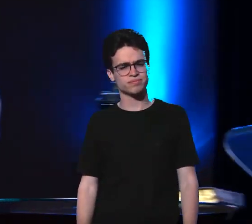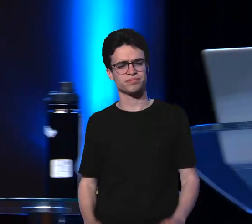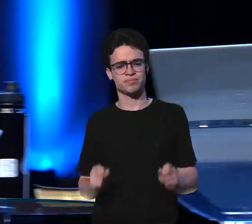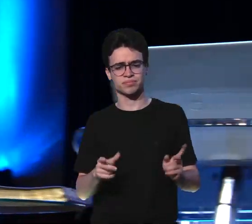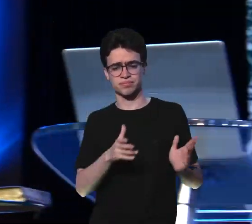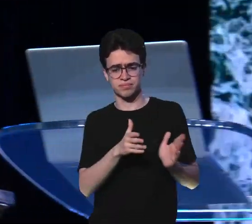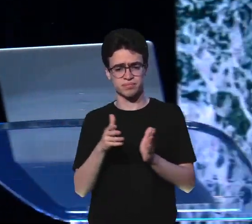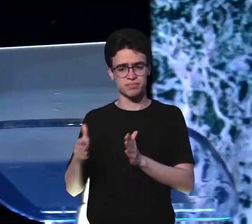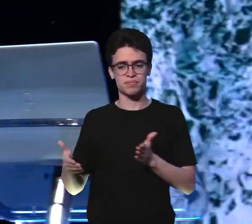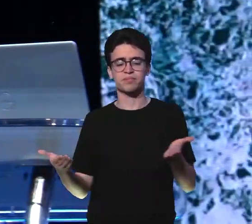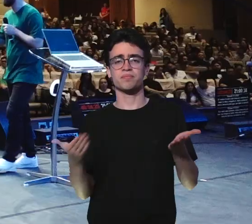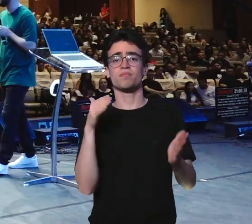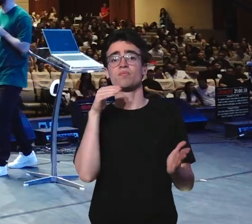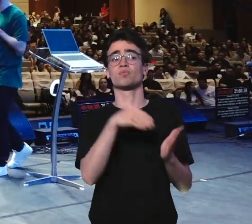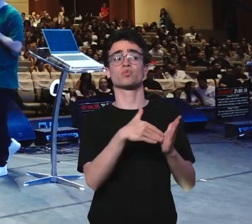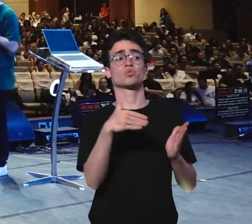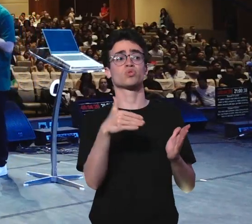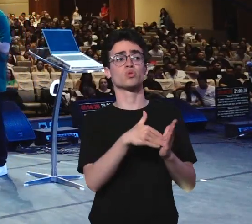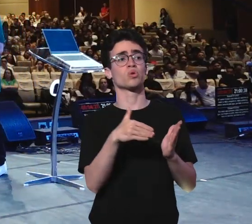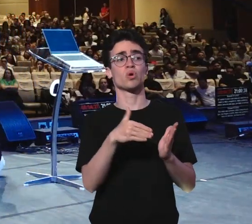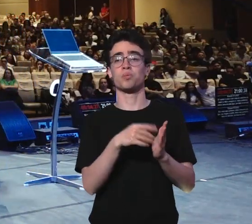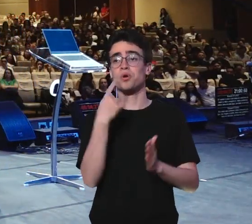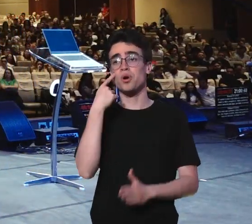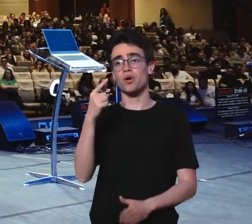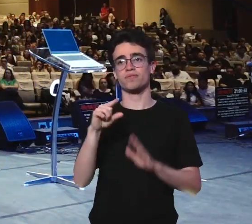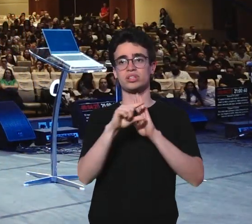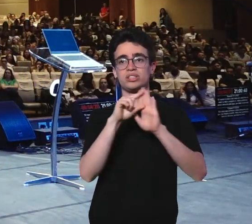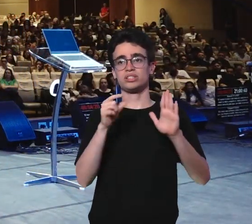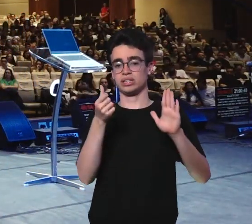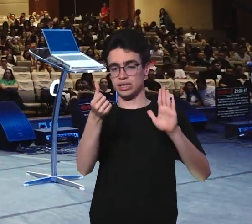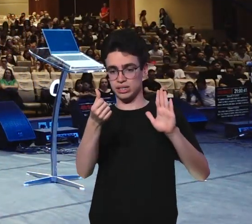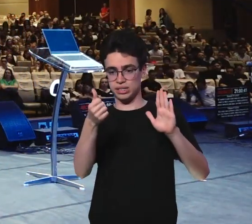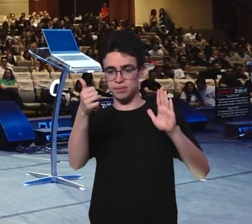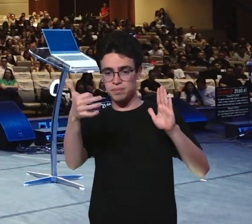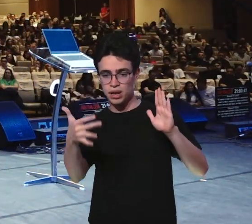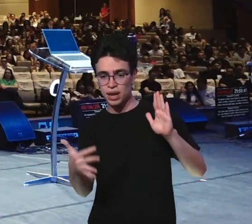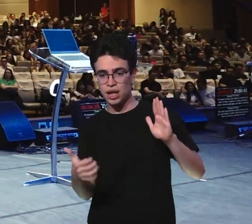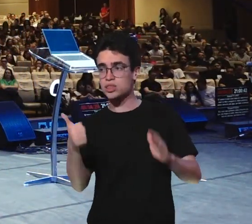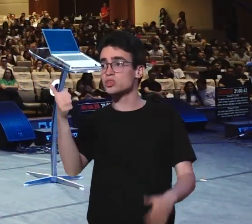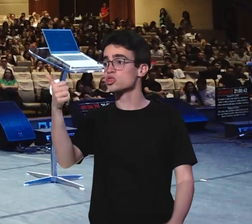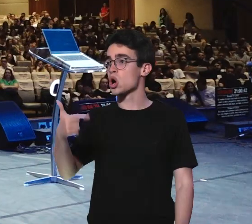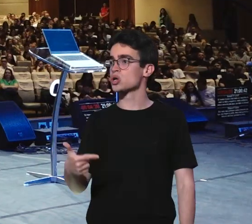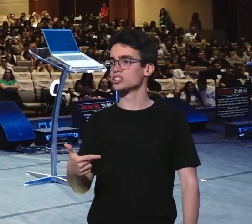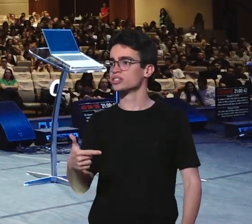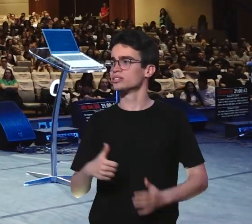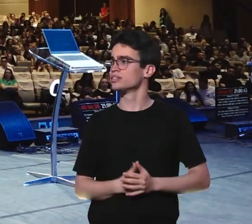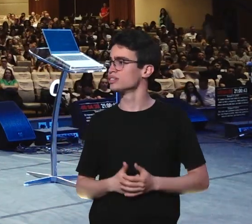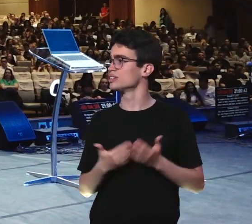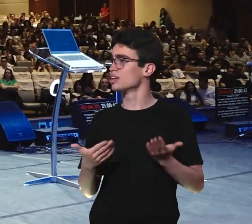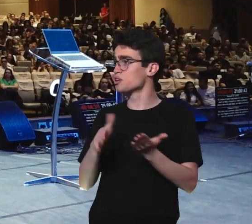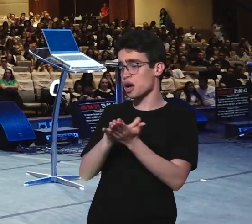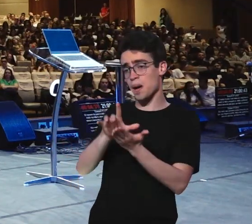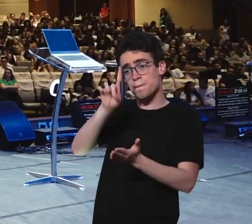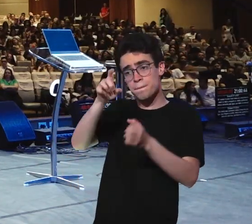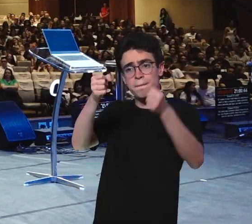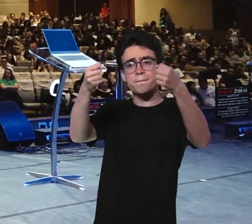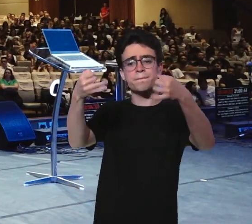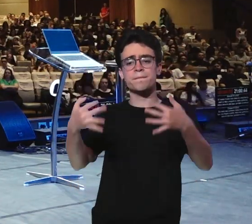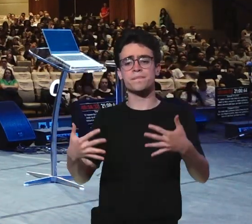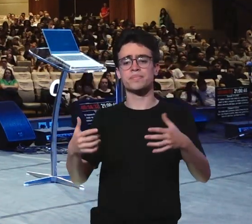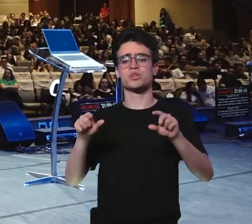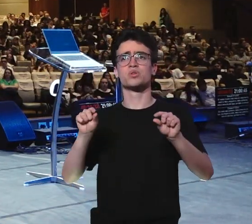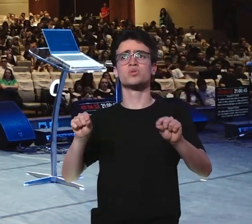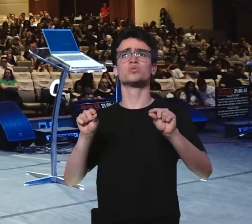coisa que esse texto nos ensina, também está do versículo 6 até o versículo 12. A palavra de Deus começa a